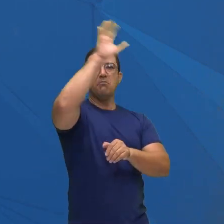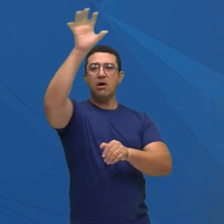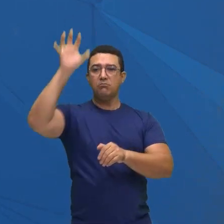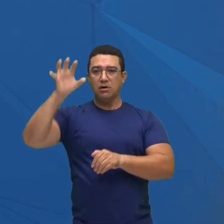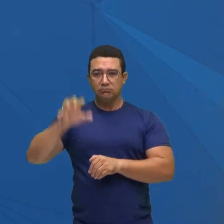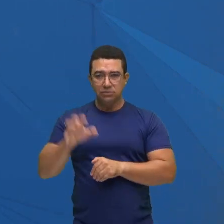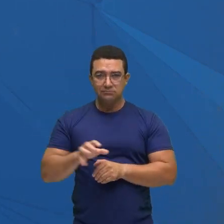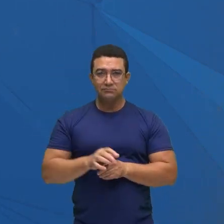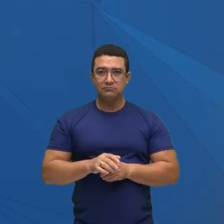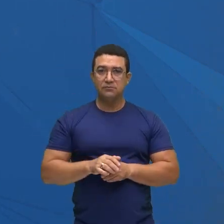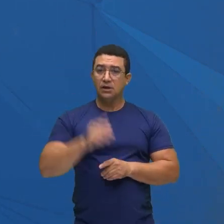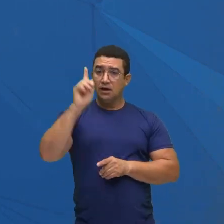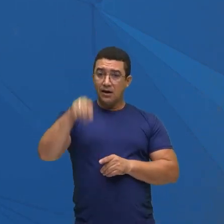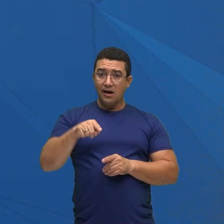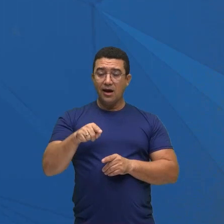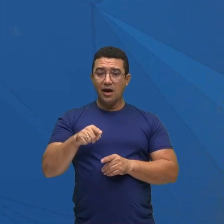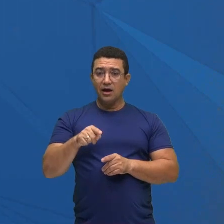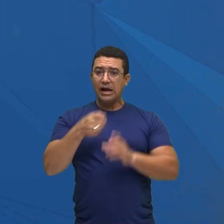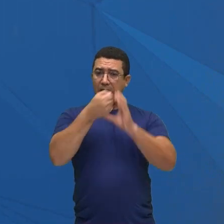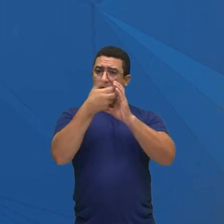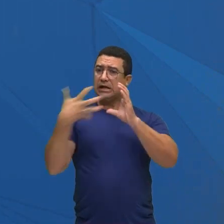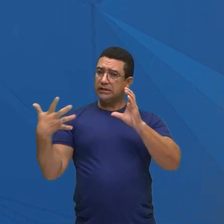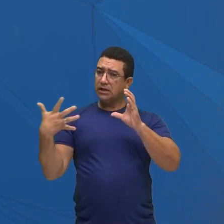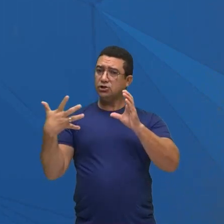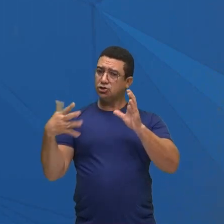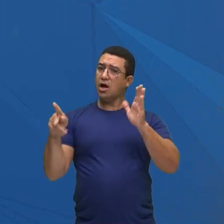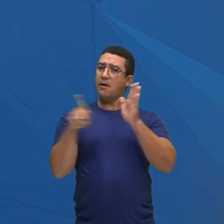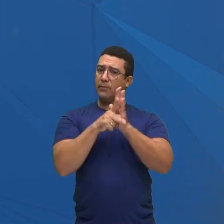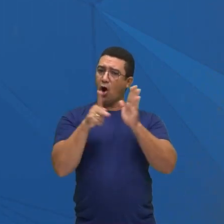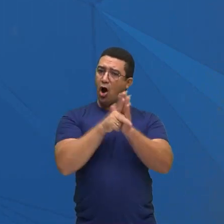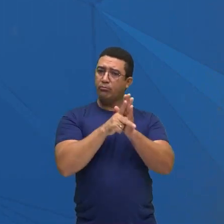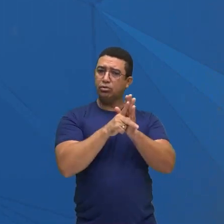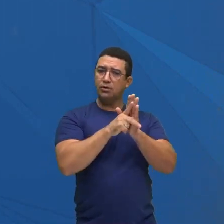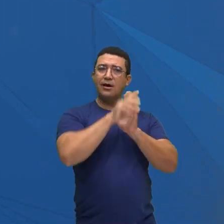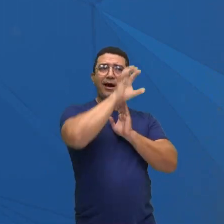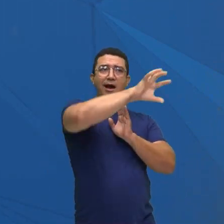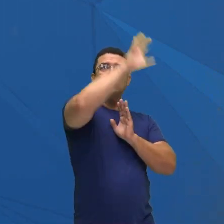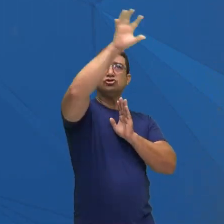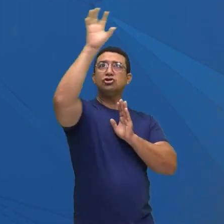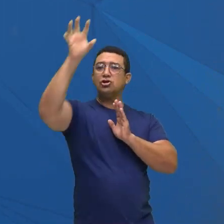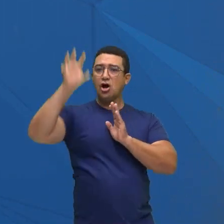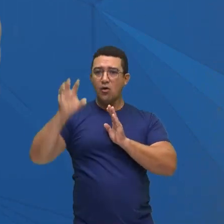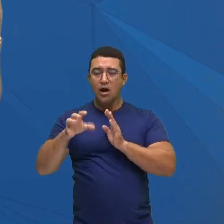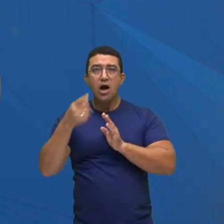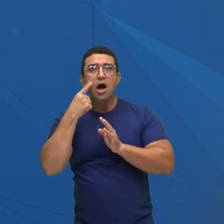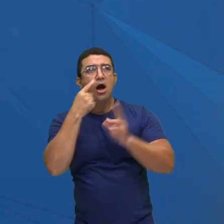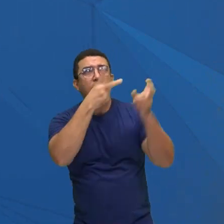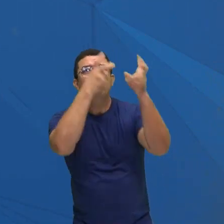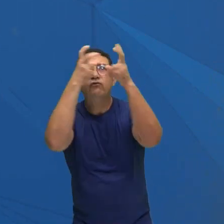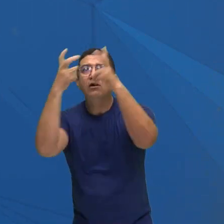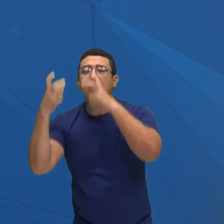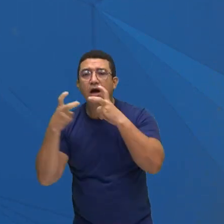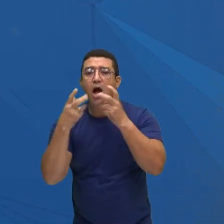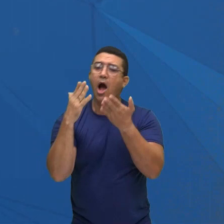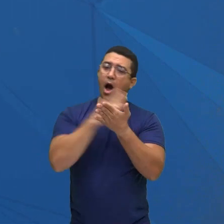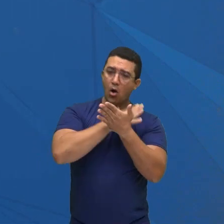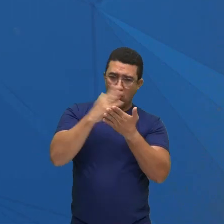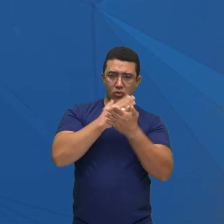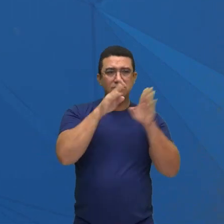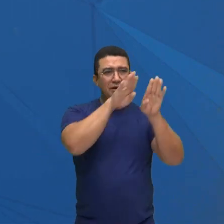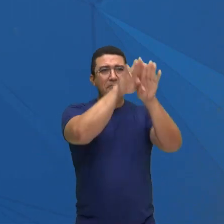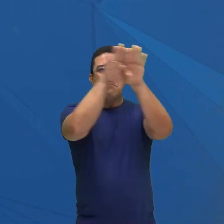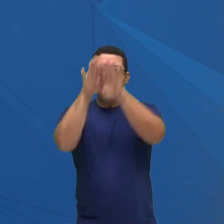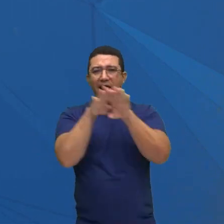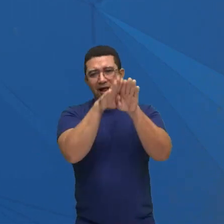mais é do que se definir critérios e fazer esses agrupamentos conforme as semelhanças, né, atendendo aí as especificidades.